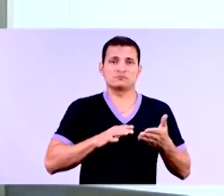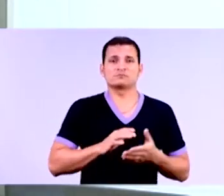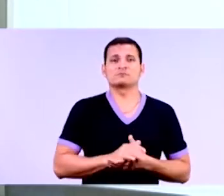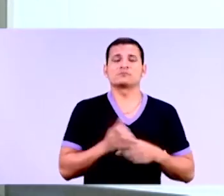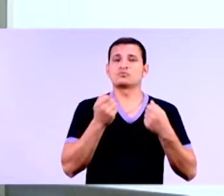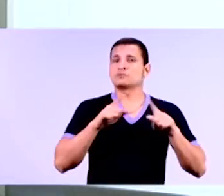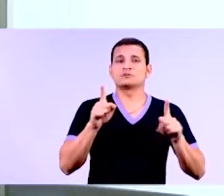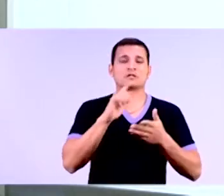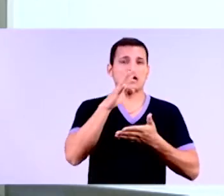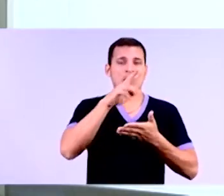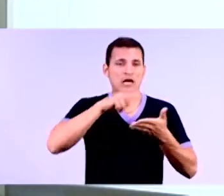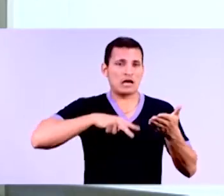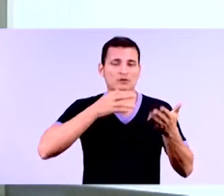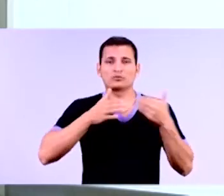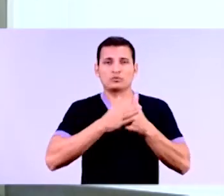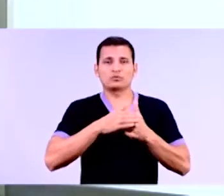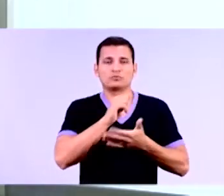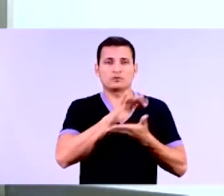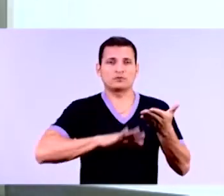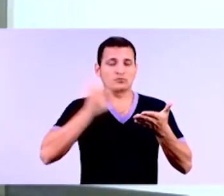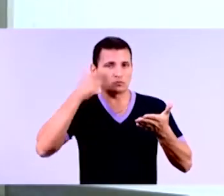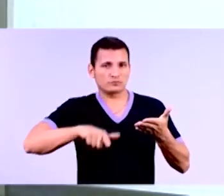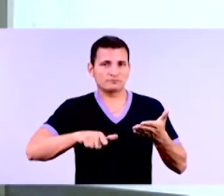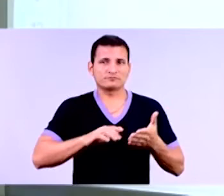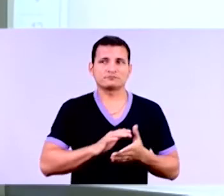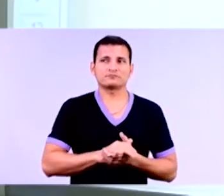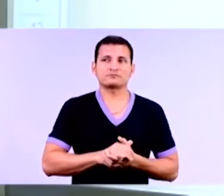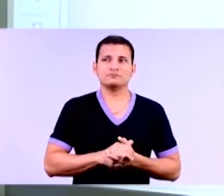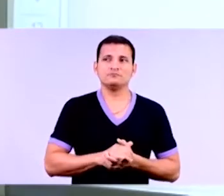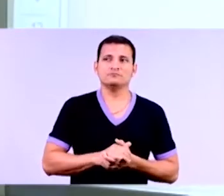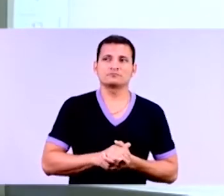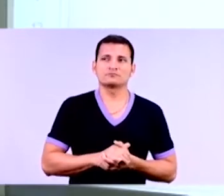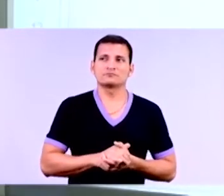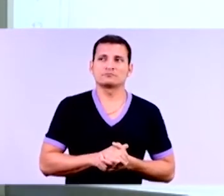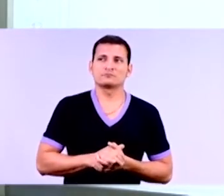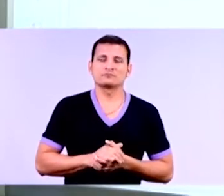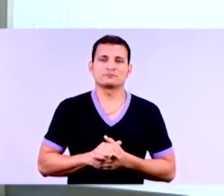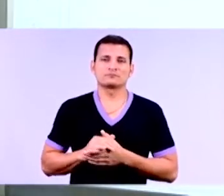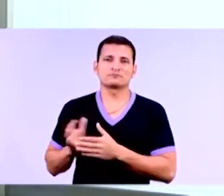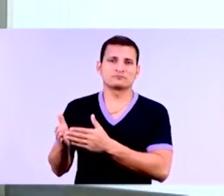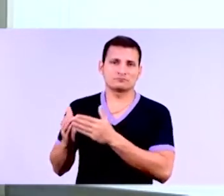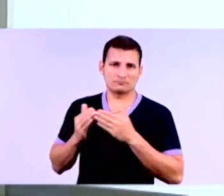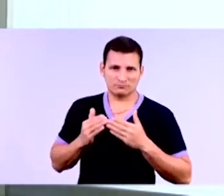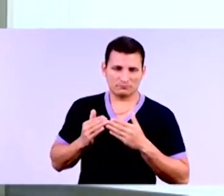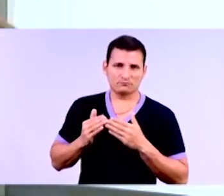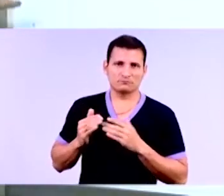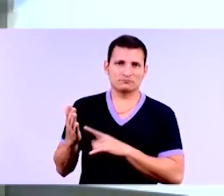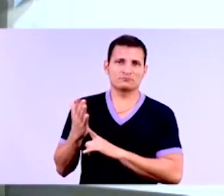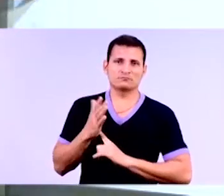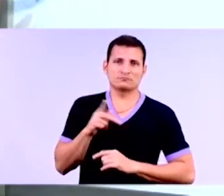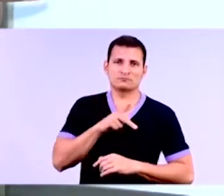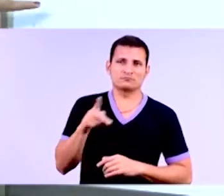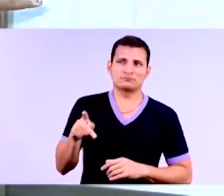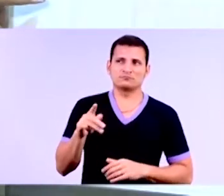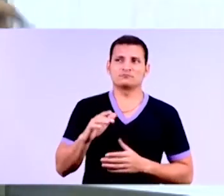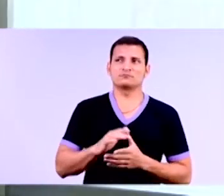novamente, ok? Então, nós vamos dar sequência. Eu gostaria de pedir um pouquinho a ajuda da professora Leide para falar